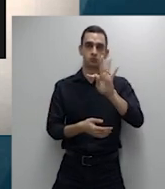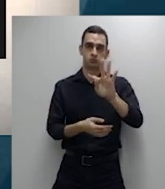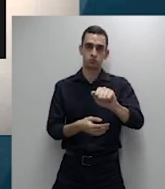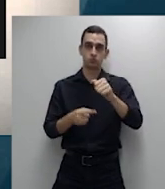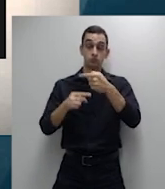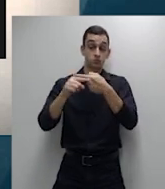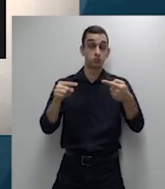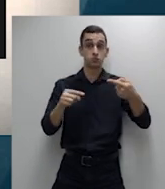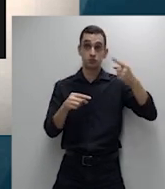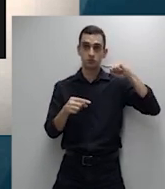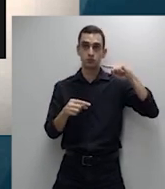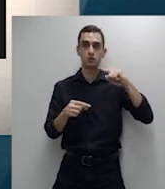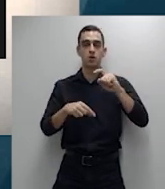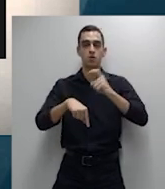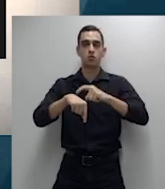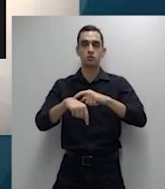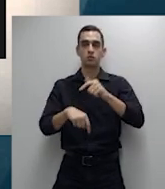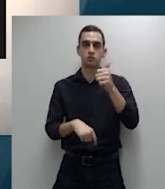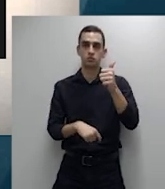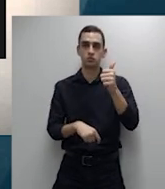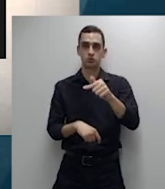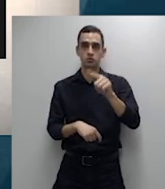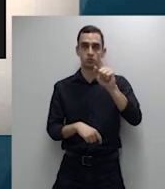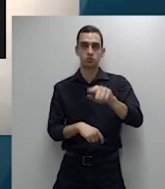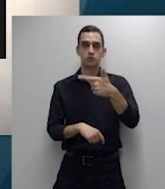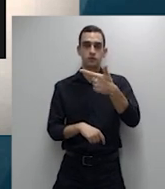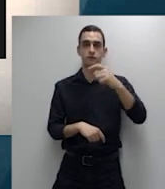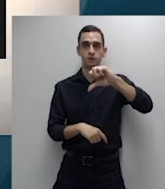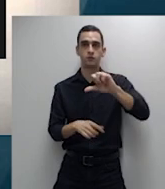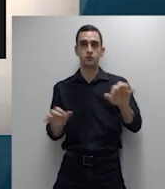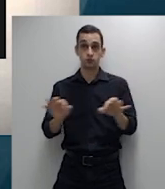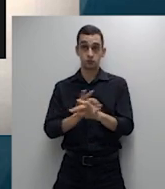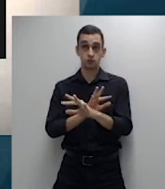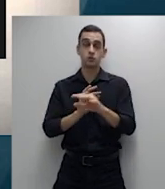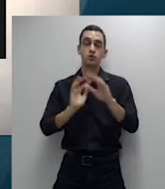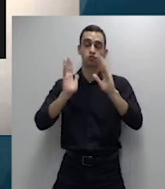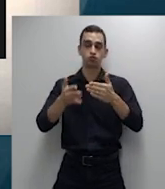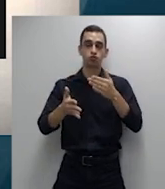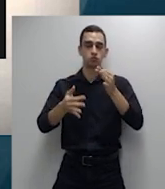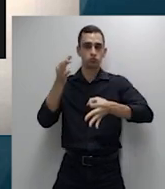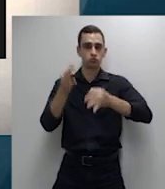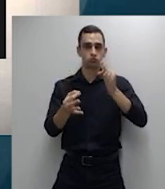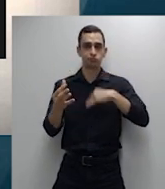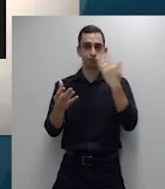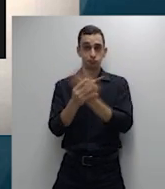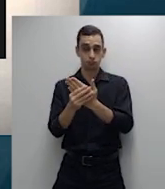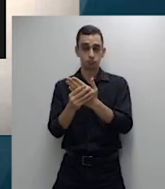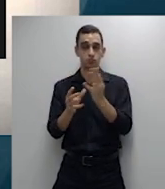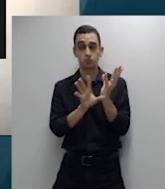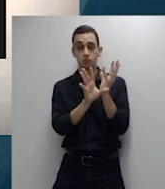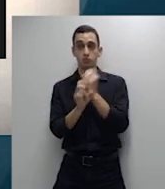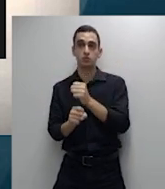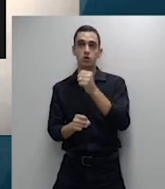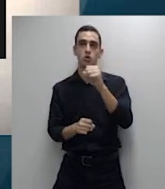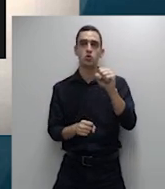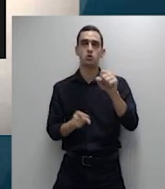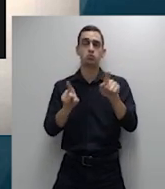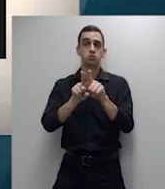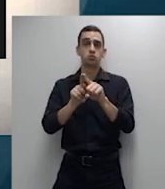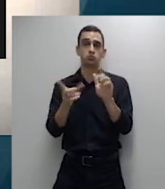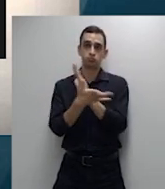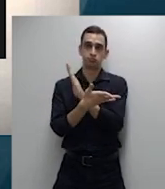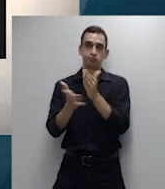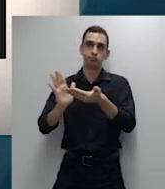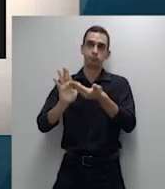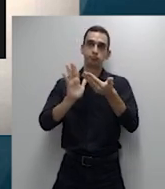encerrou-se a sessão as 17:29 tendo sido julgados oito processos ficando adiado julgamento dos demais e